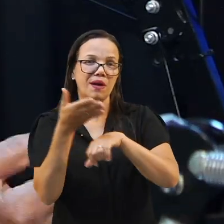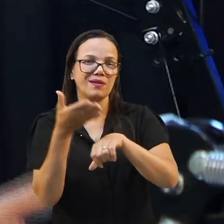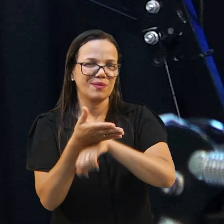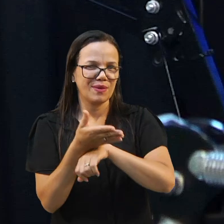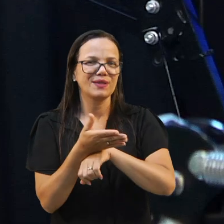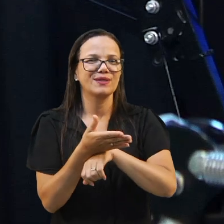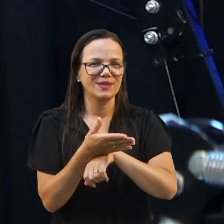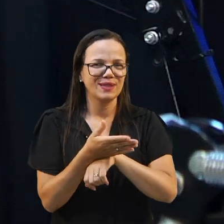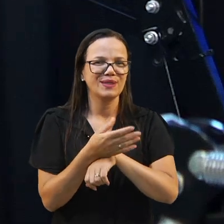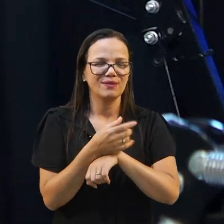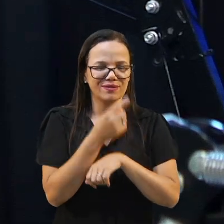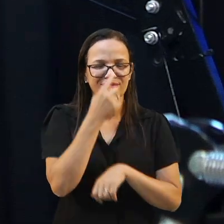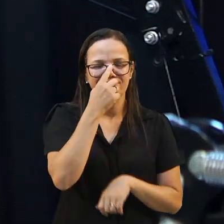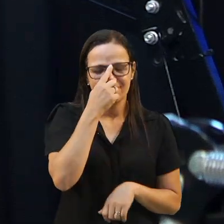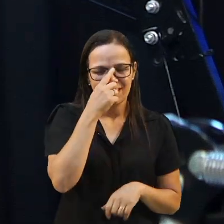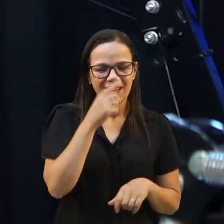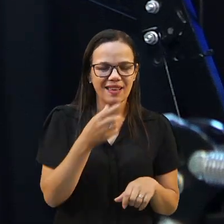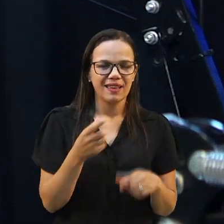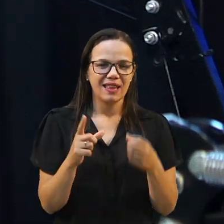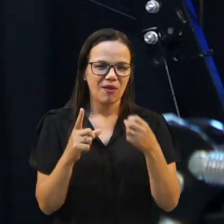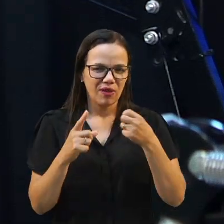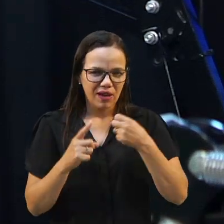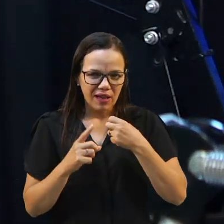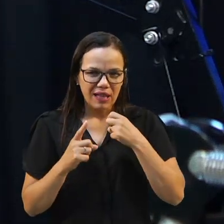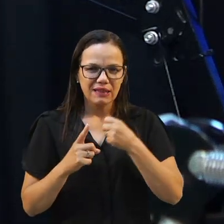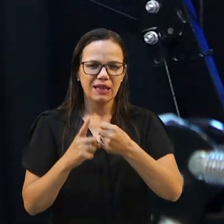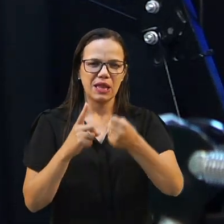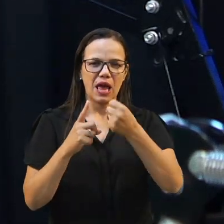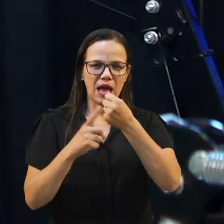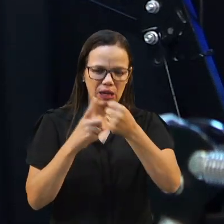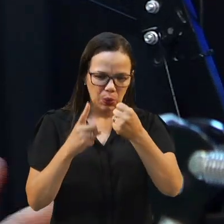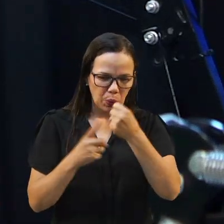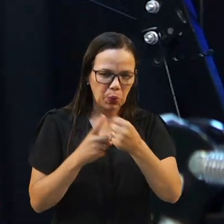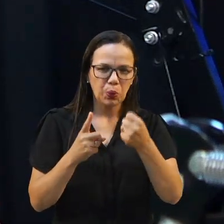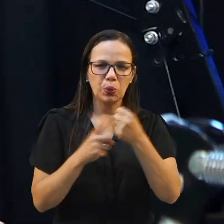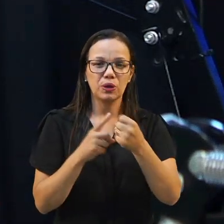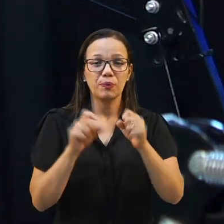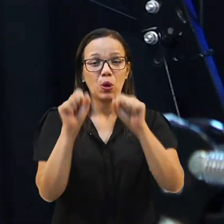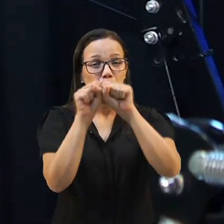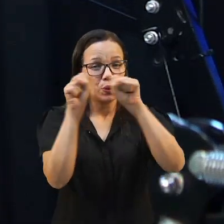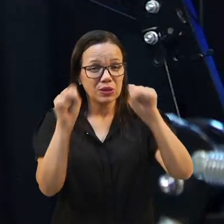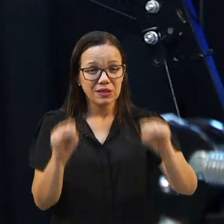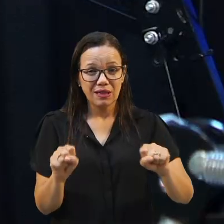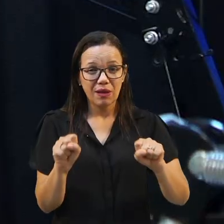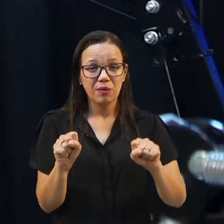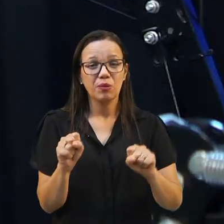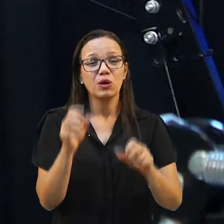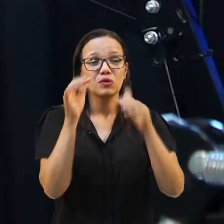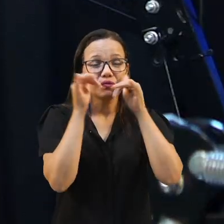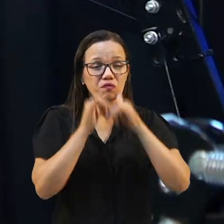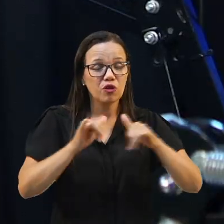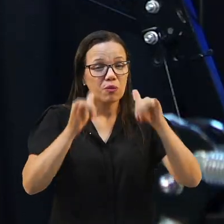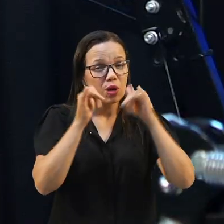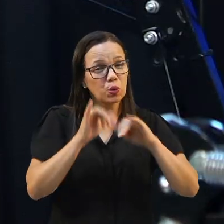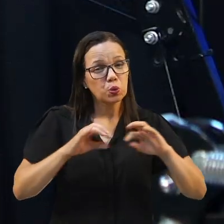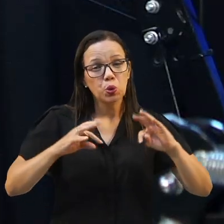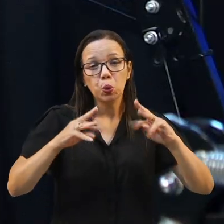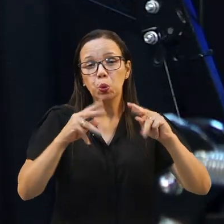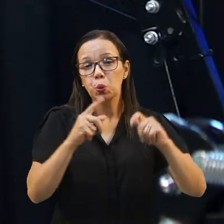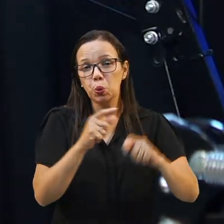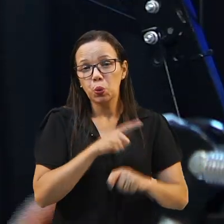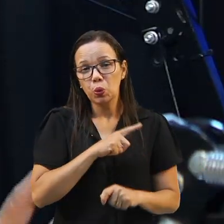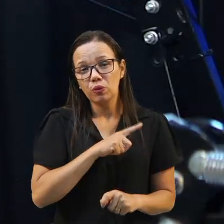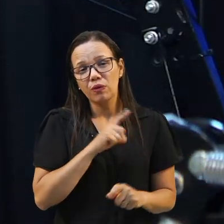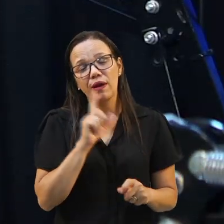participativos, né, os mais engajados, os mais exaltados. O sistema tinha informação de tudo e era